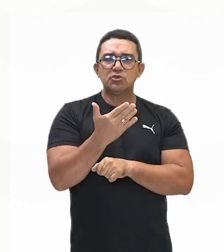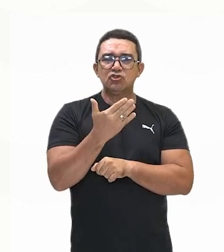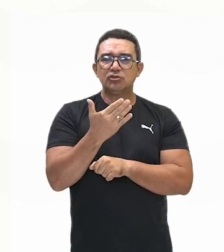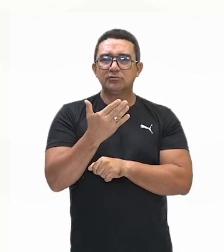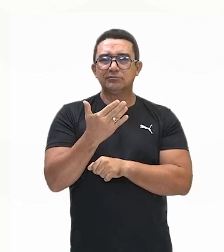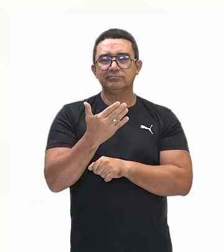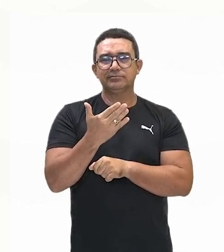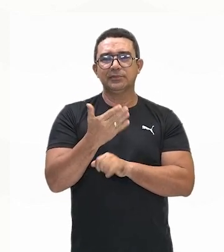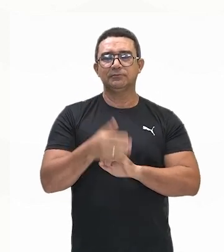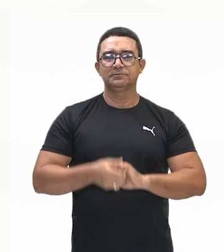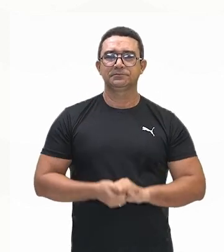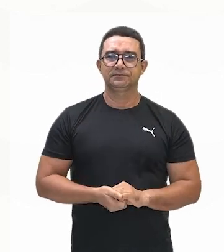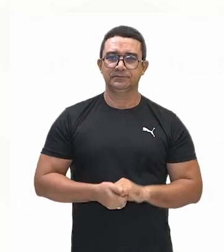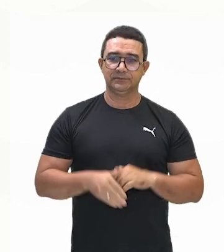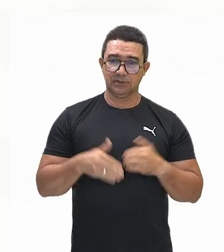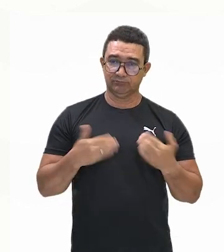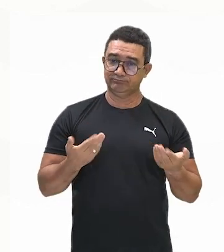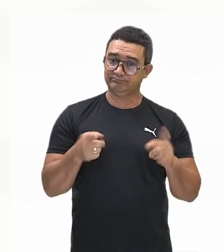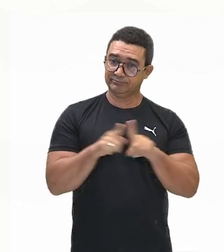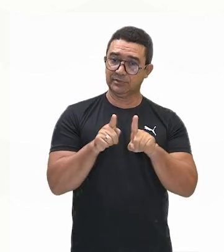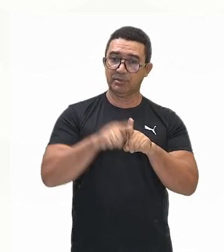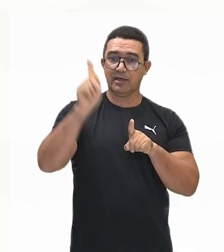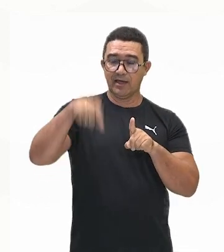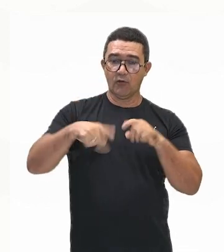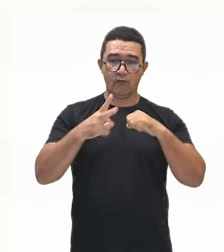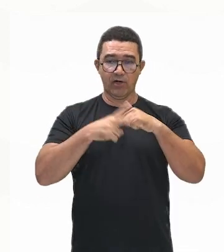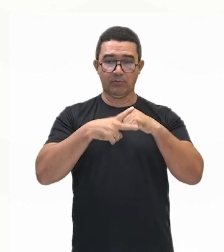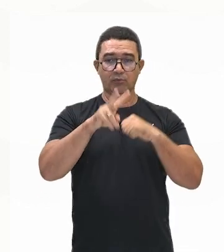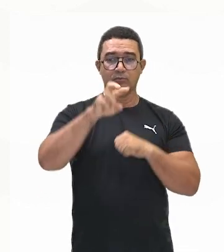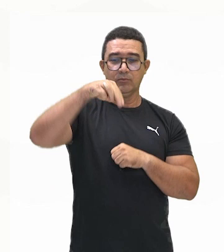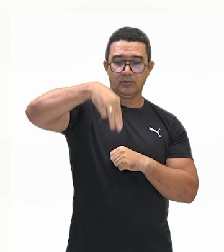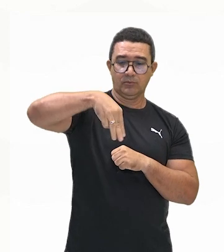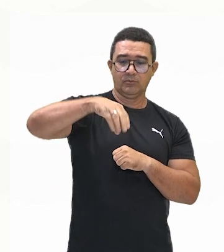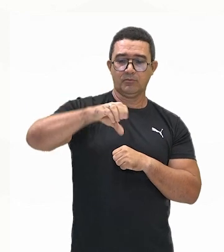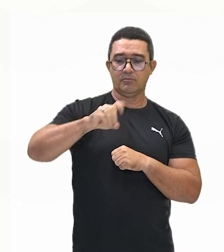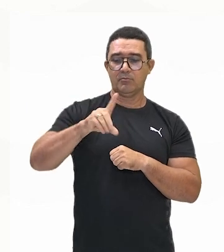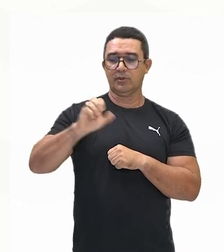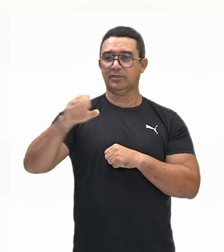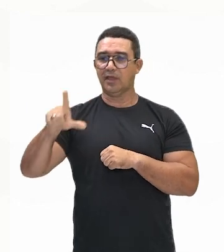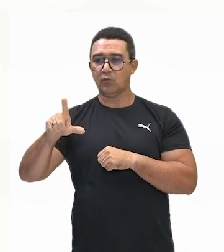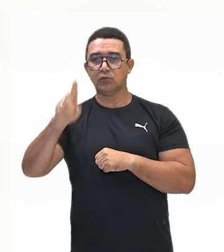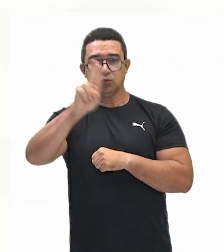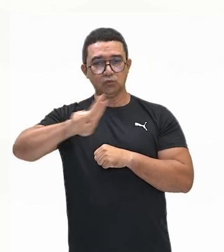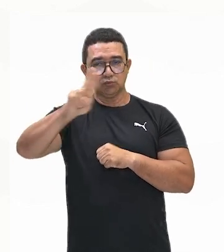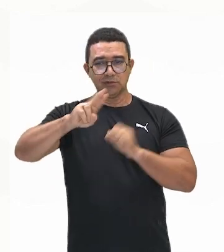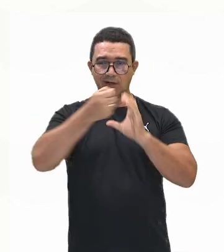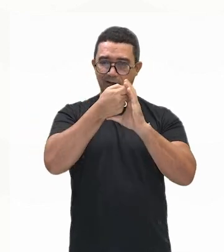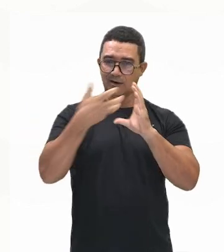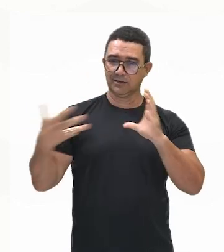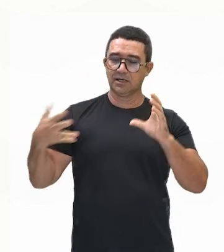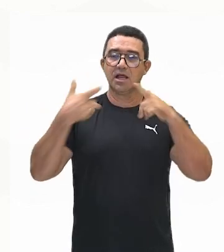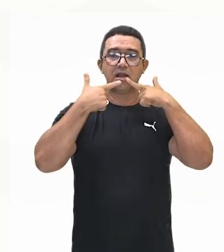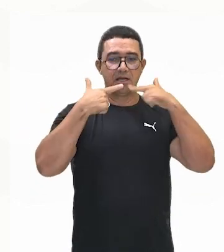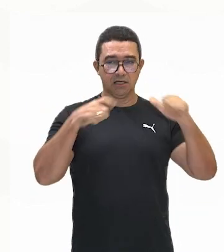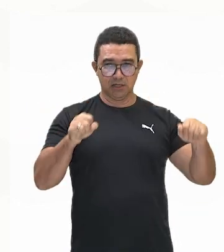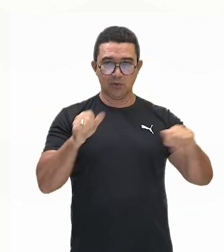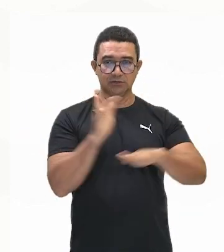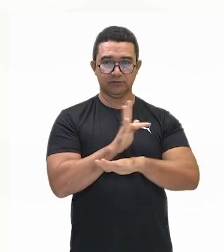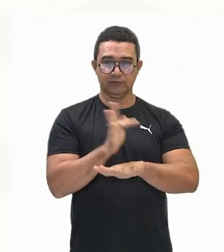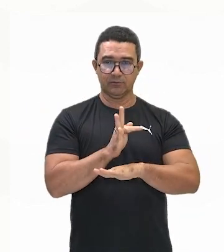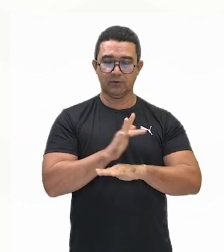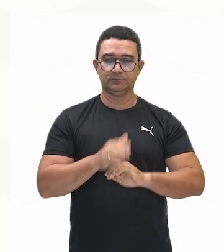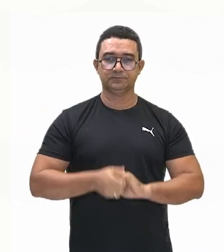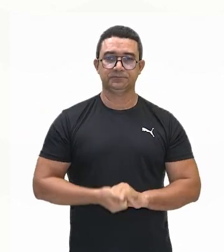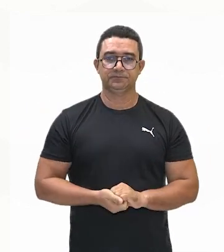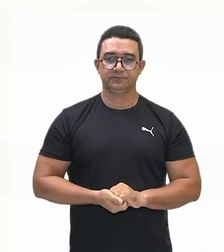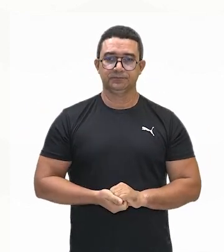verbo modal, e ele também é um modal que nós utilizamos também como característica de linguagem